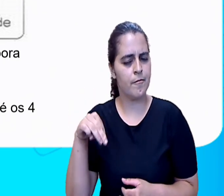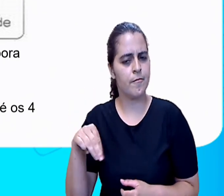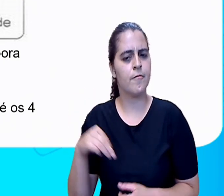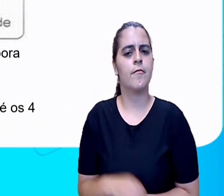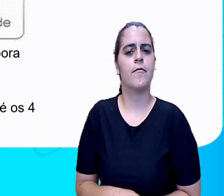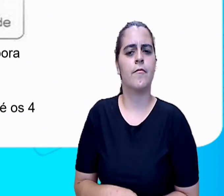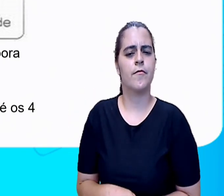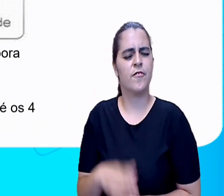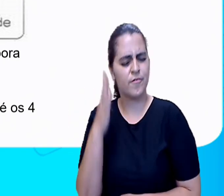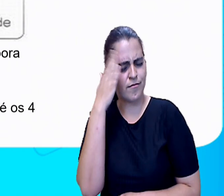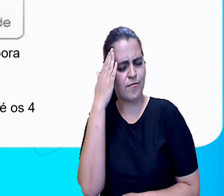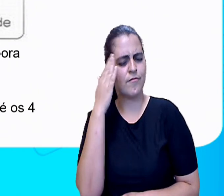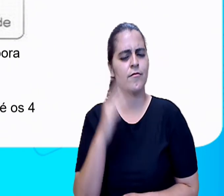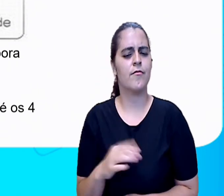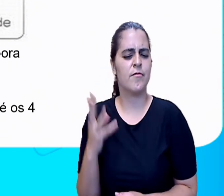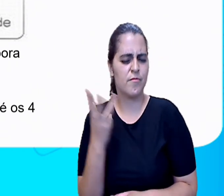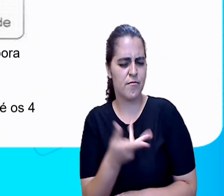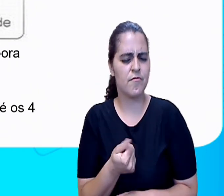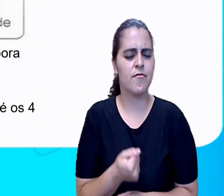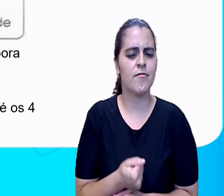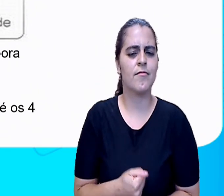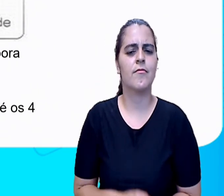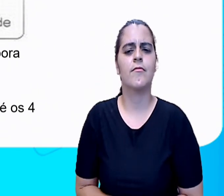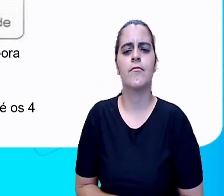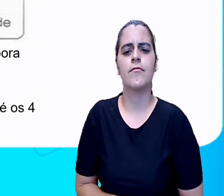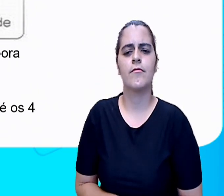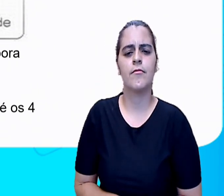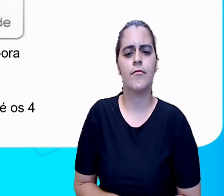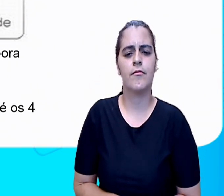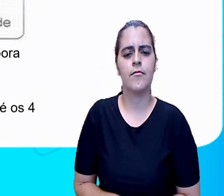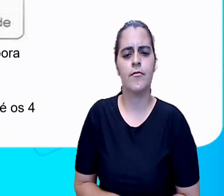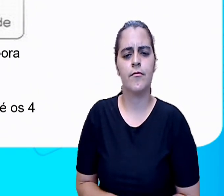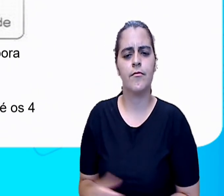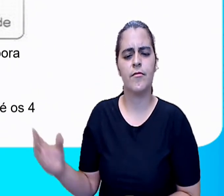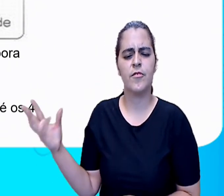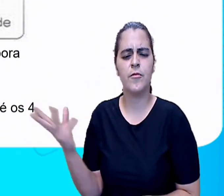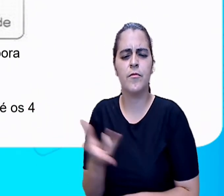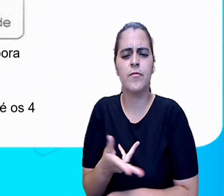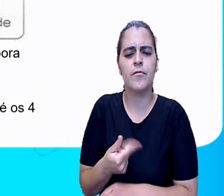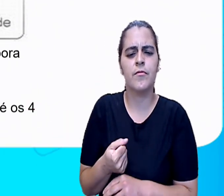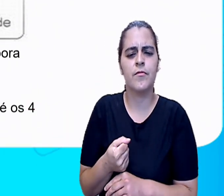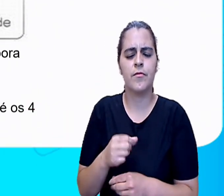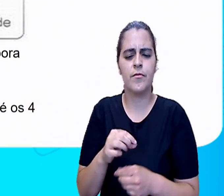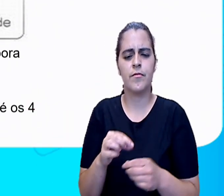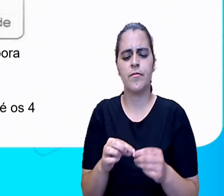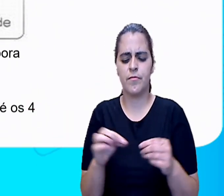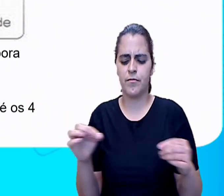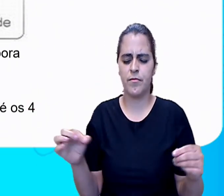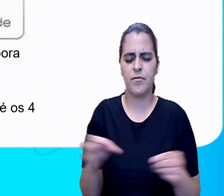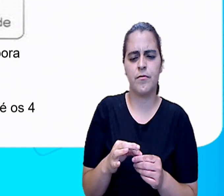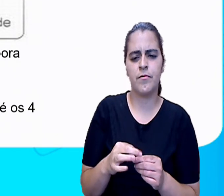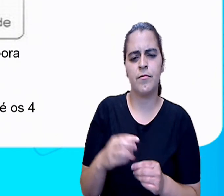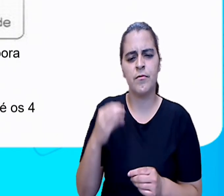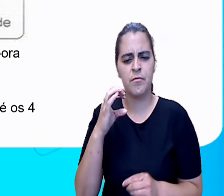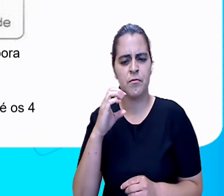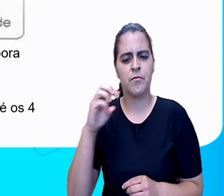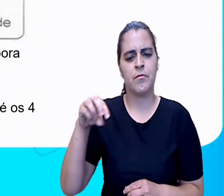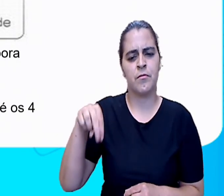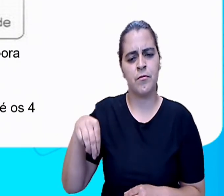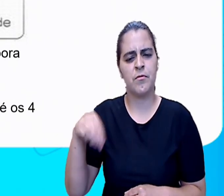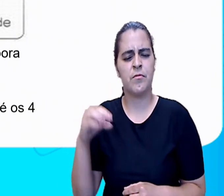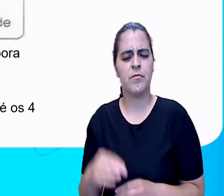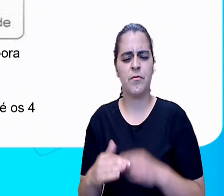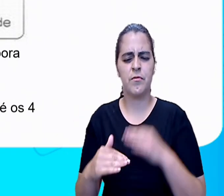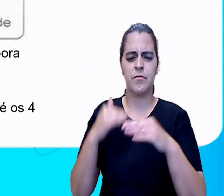centímetros. Porque a gente já sabe contar de 10 em 10 aí. Quantos centímetros Débora cresceu desde o